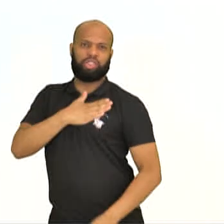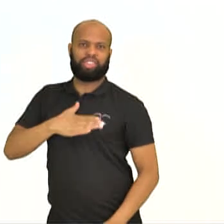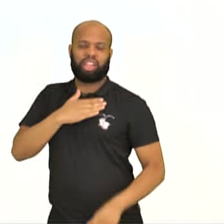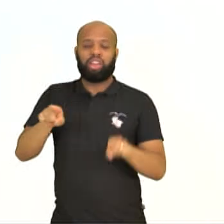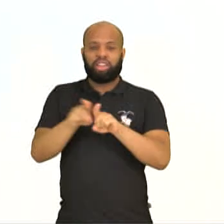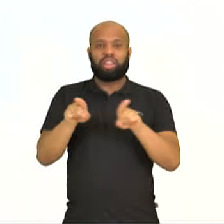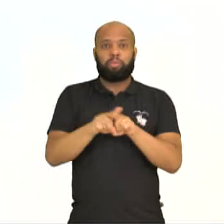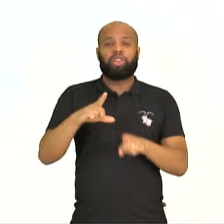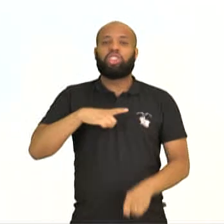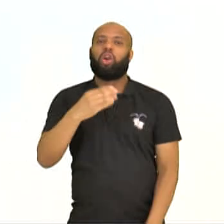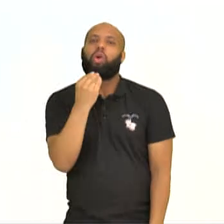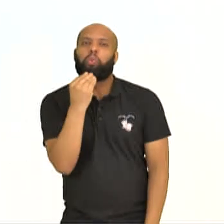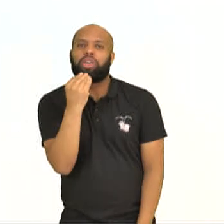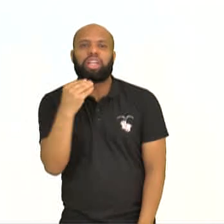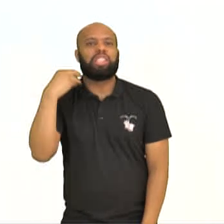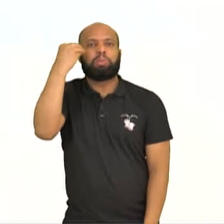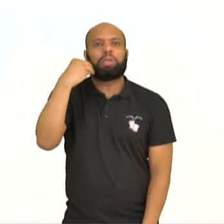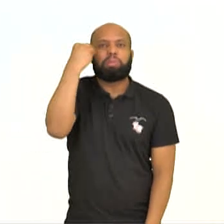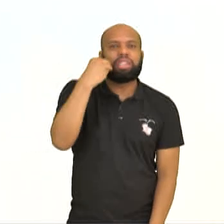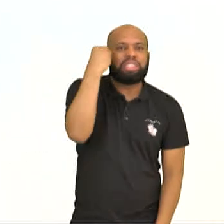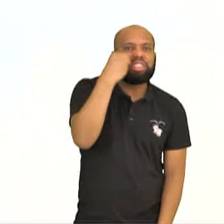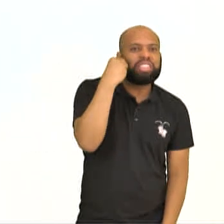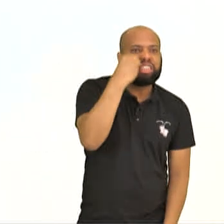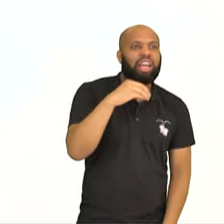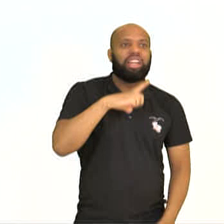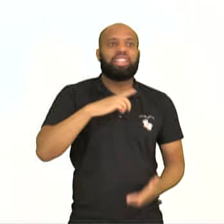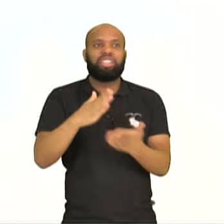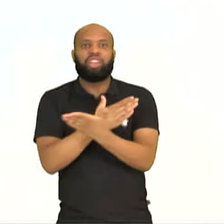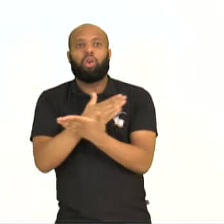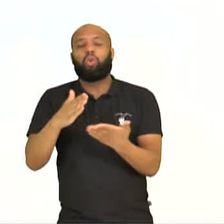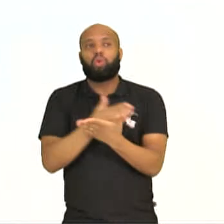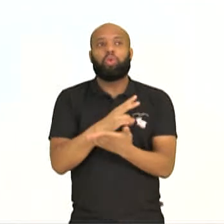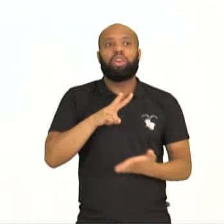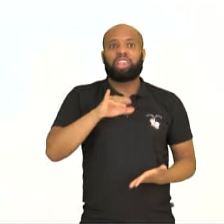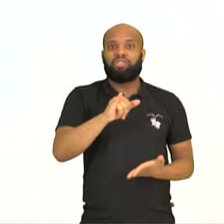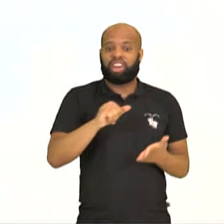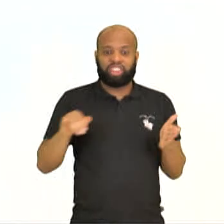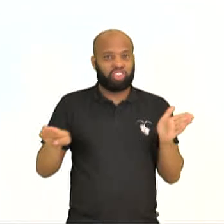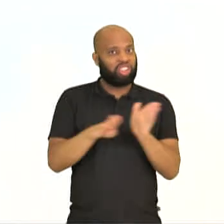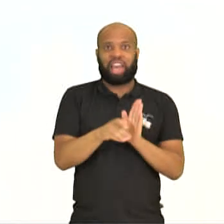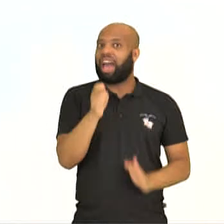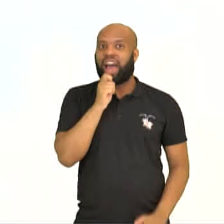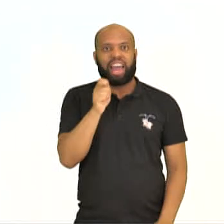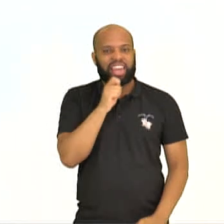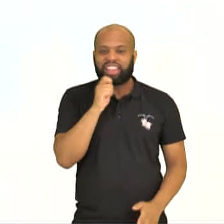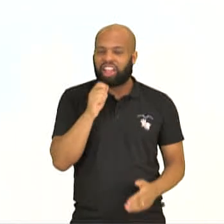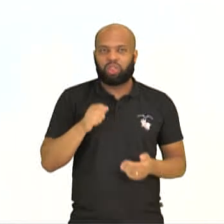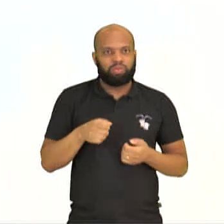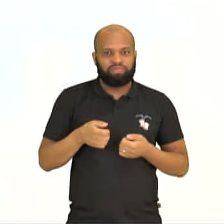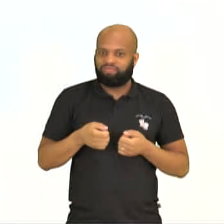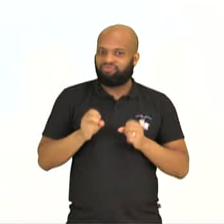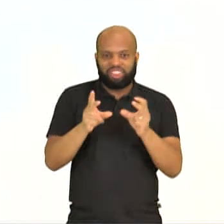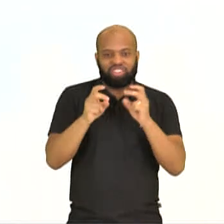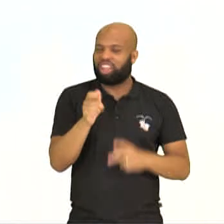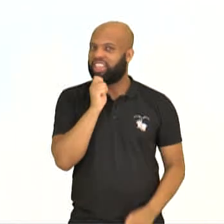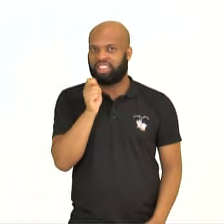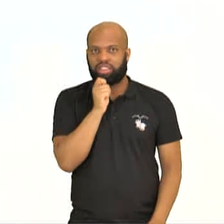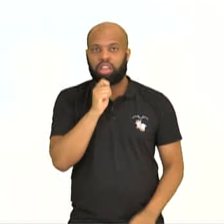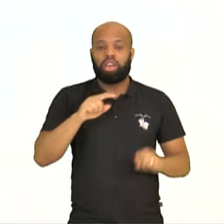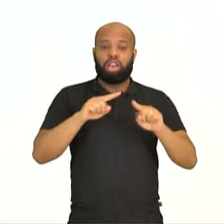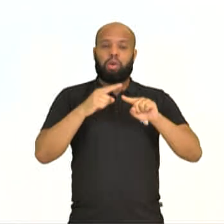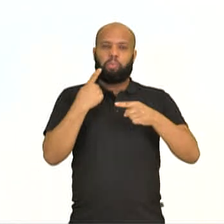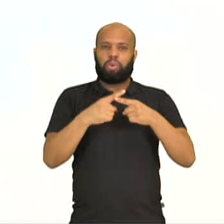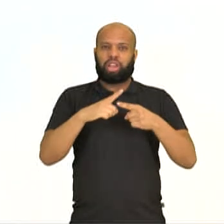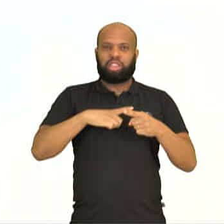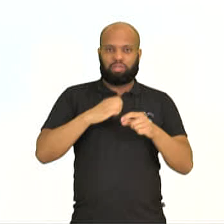e oportunidades de experimentar títulos que estavam prestes a chegar ao mercado. Por mais de 2